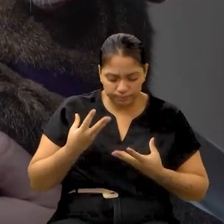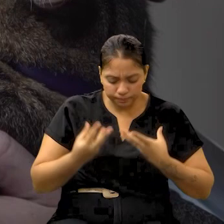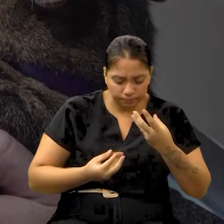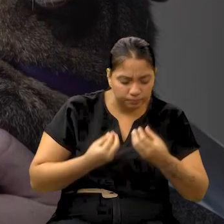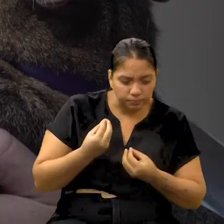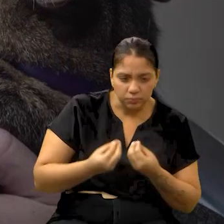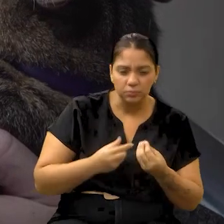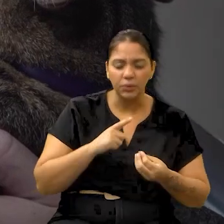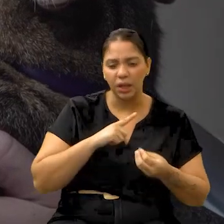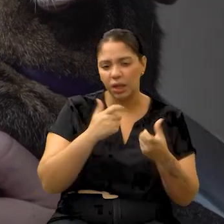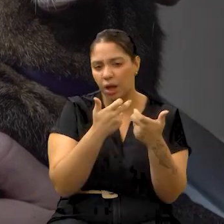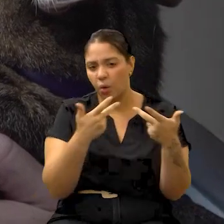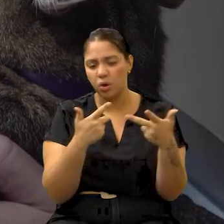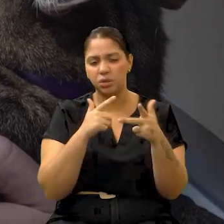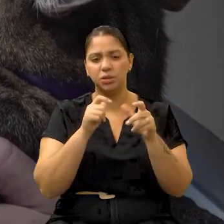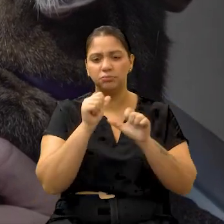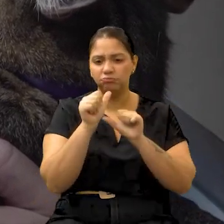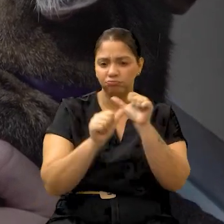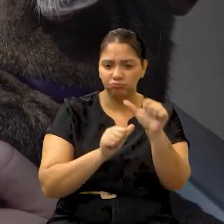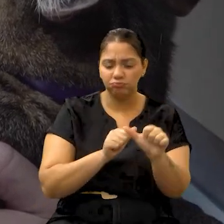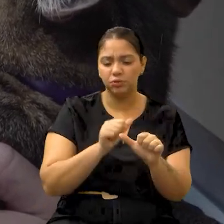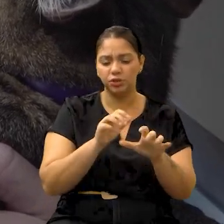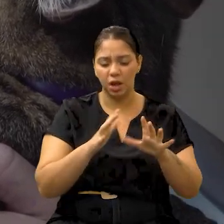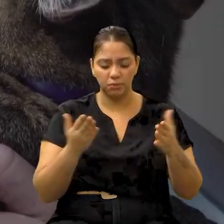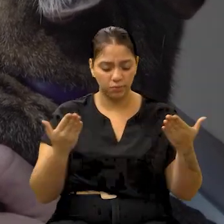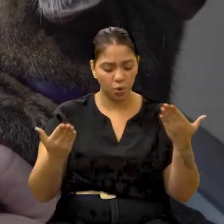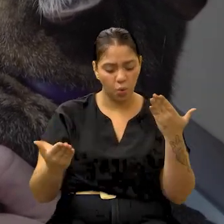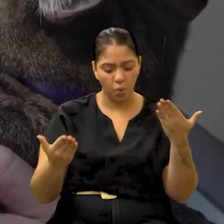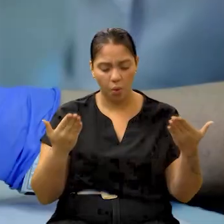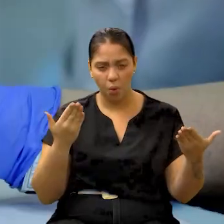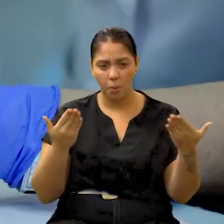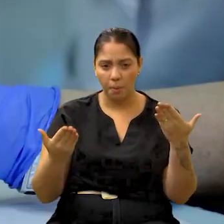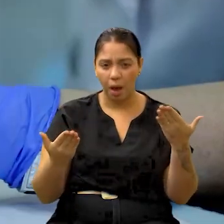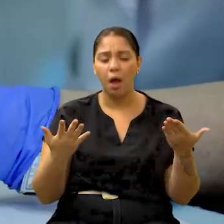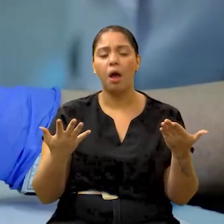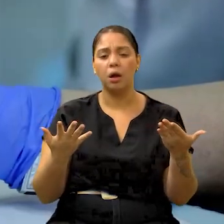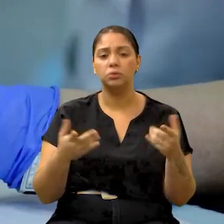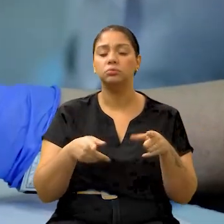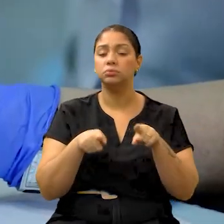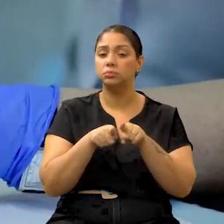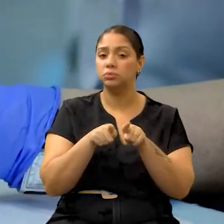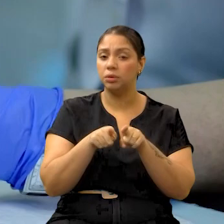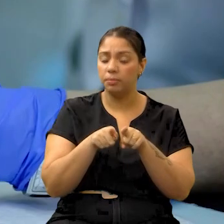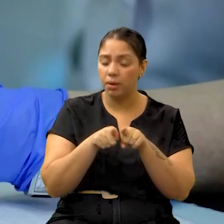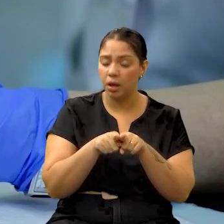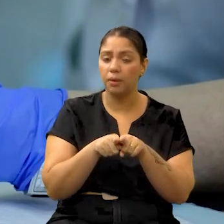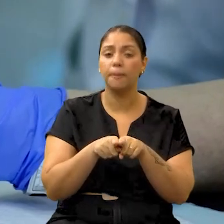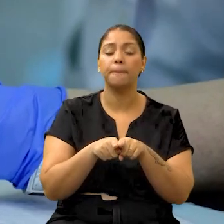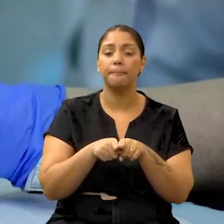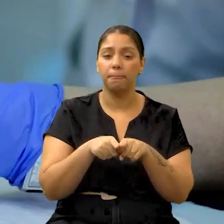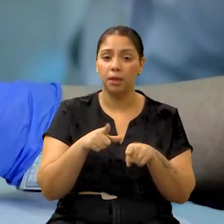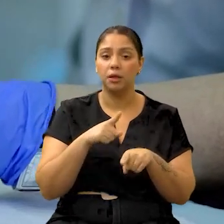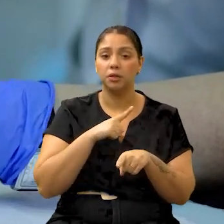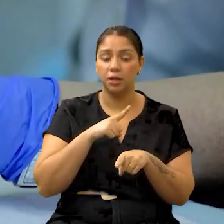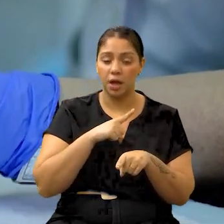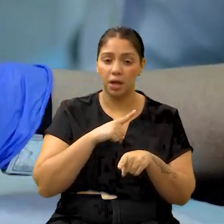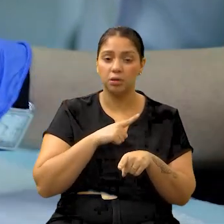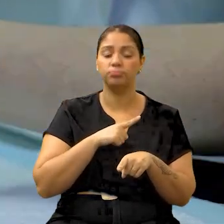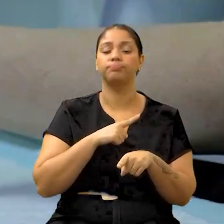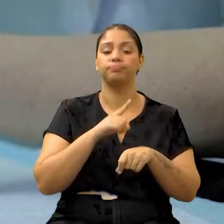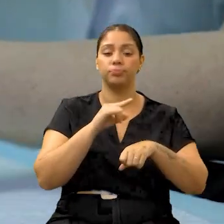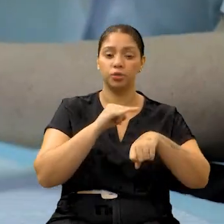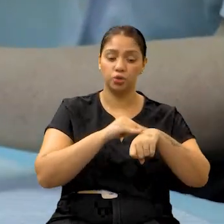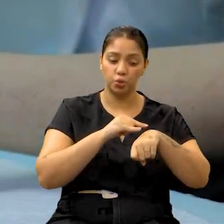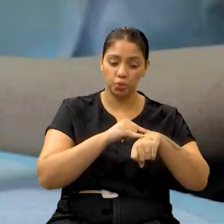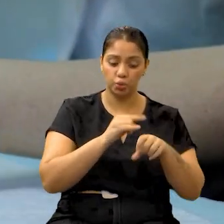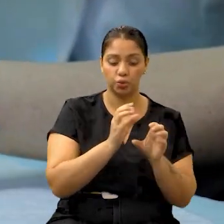algum aspecto alterado em relação à imagem do sistema urinário. A gente faz também a urinálise,